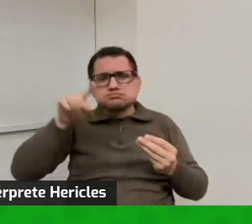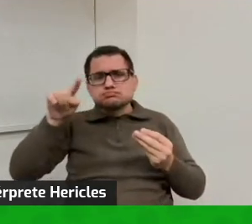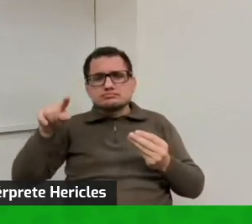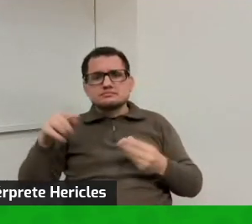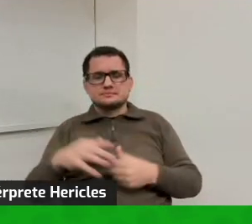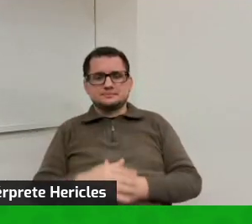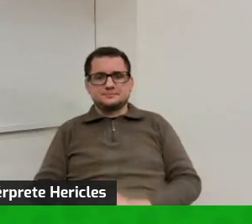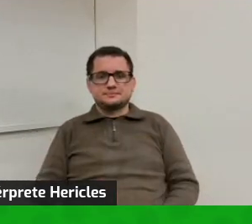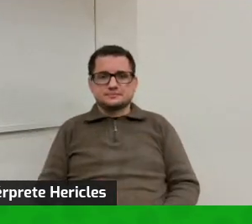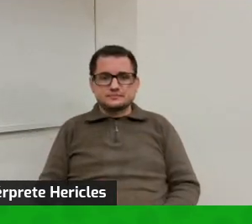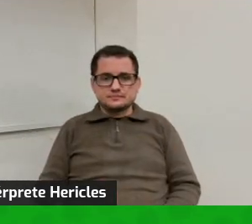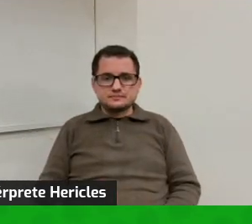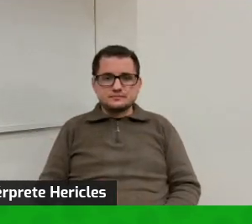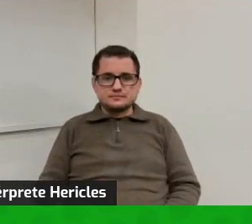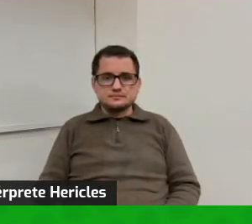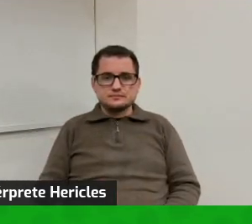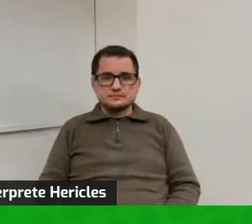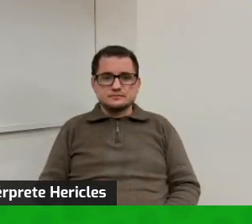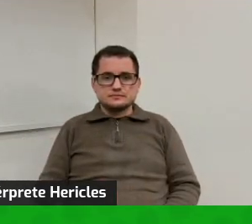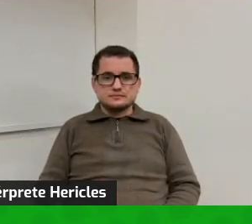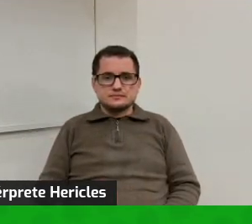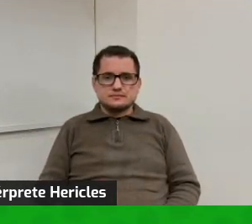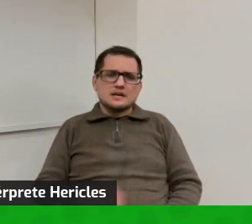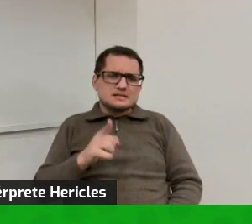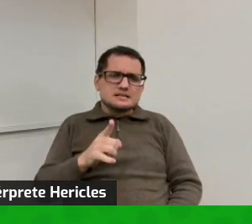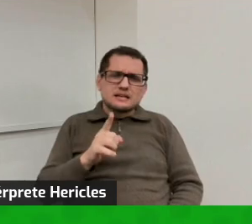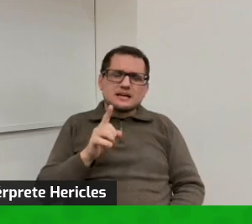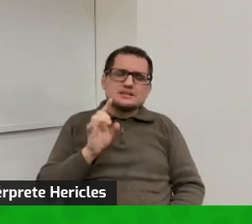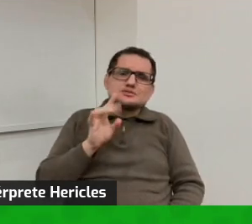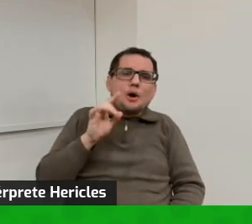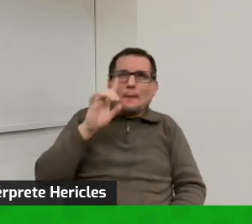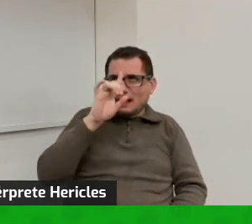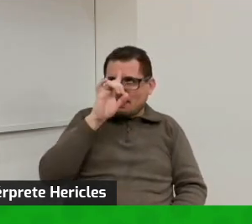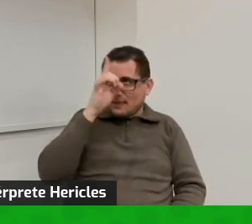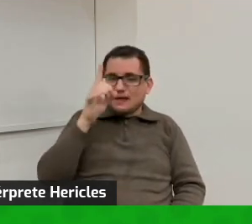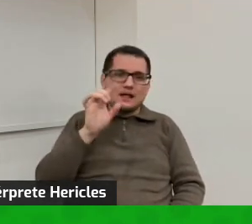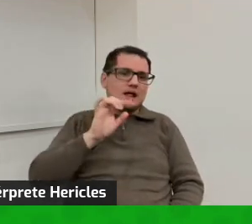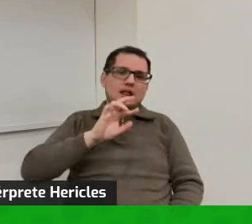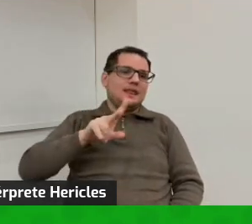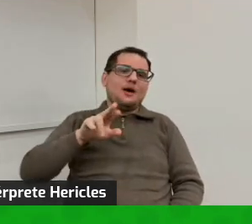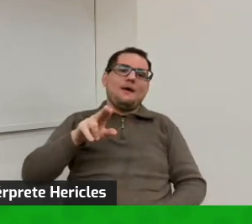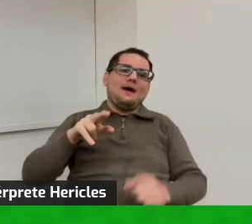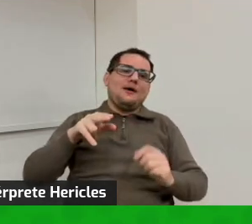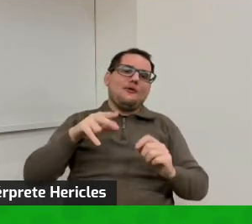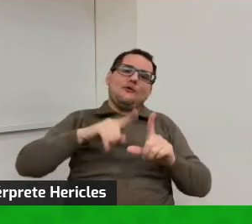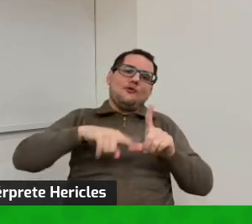cima, né? Então é mais uma ideia, não é, digamos, um gráfico proposto